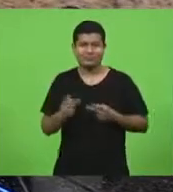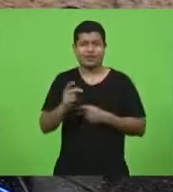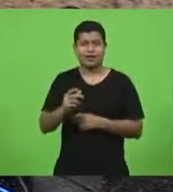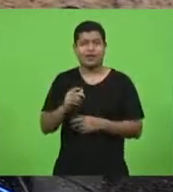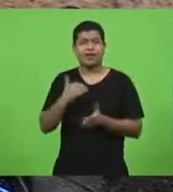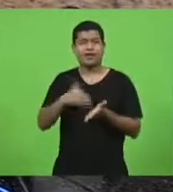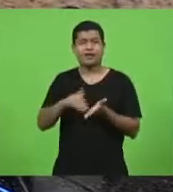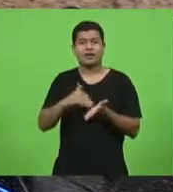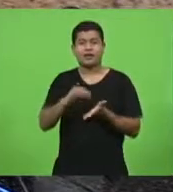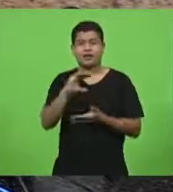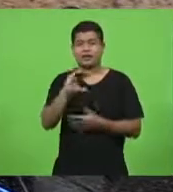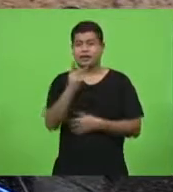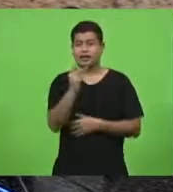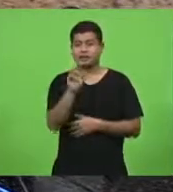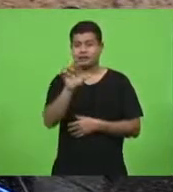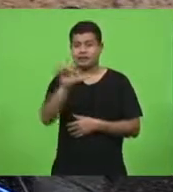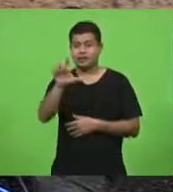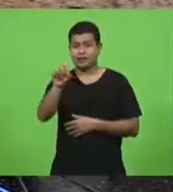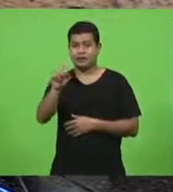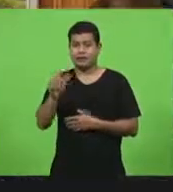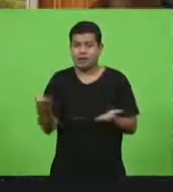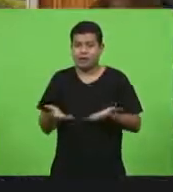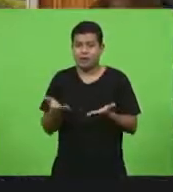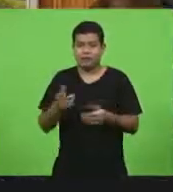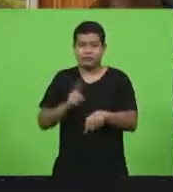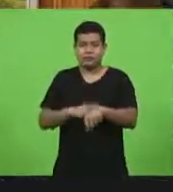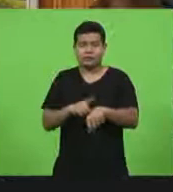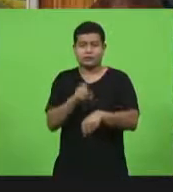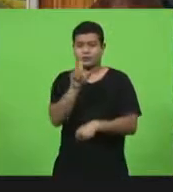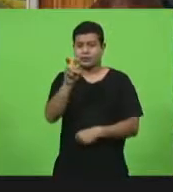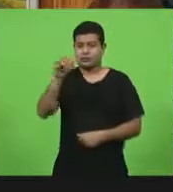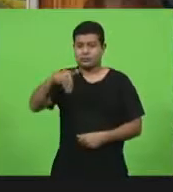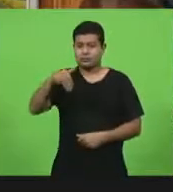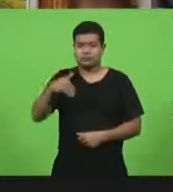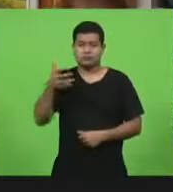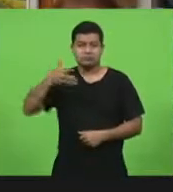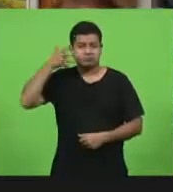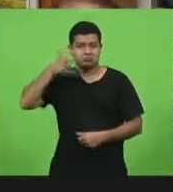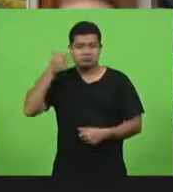E o senhor tem a palavra por 15 minutos.